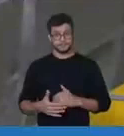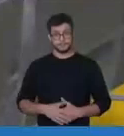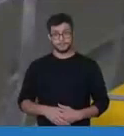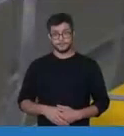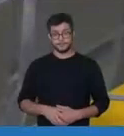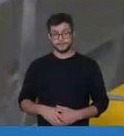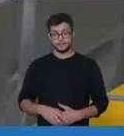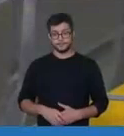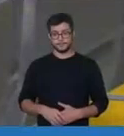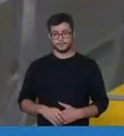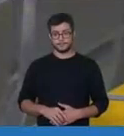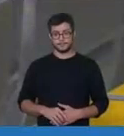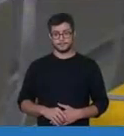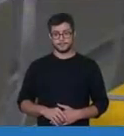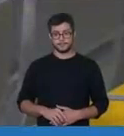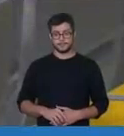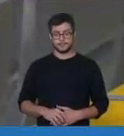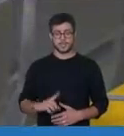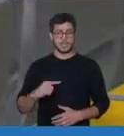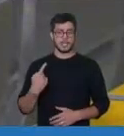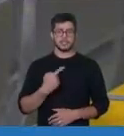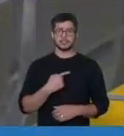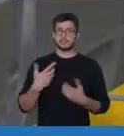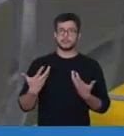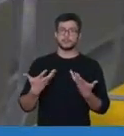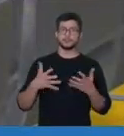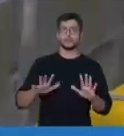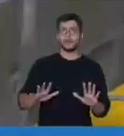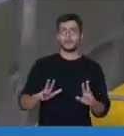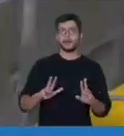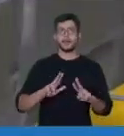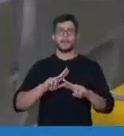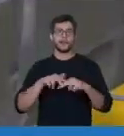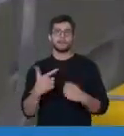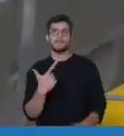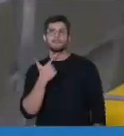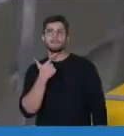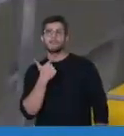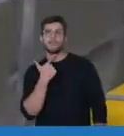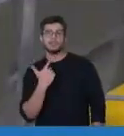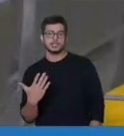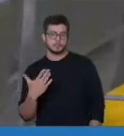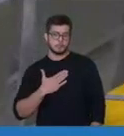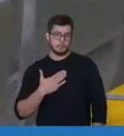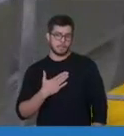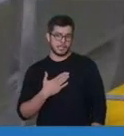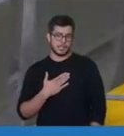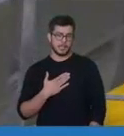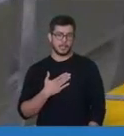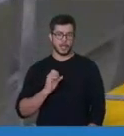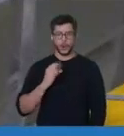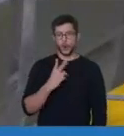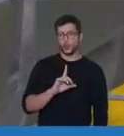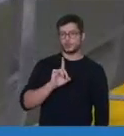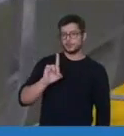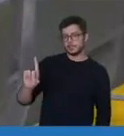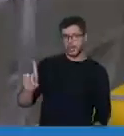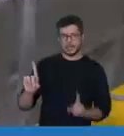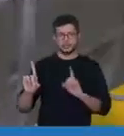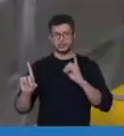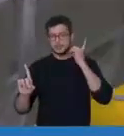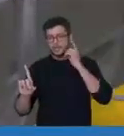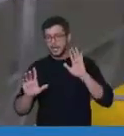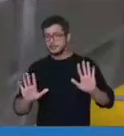Nós não estamos fazendo isso visando uma coisa pessoal do deputado A ou B, não. Nós estamos fazendo para que todos